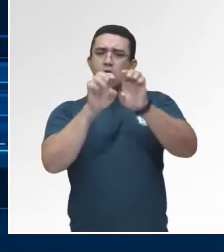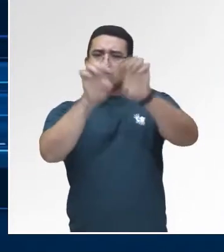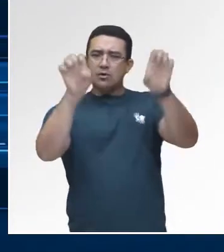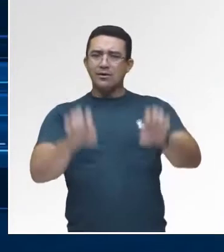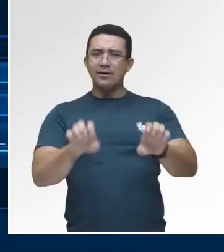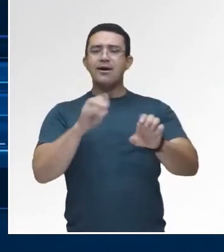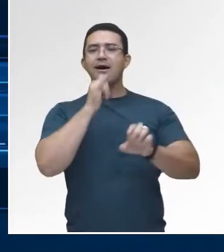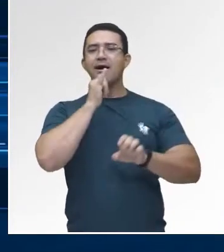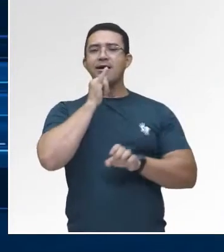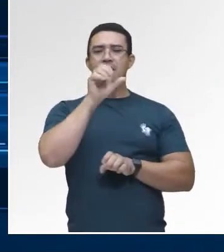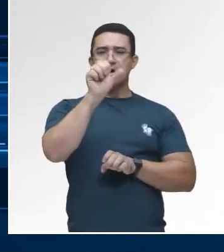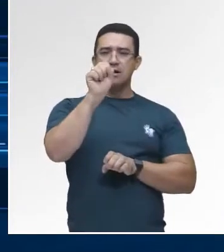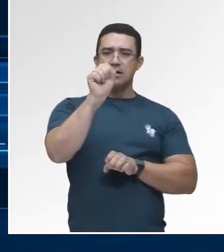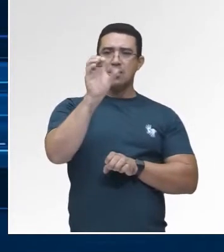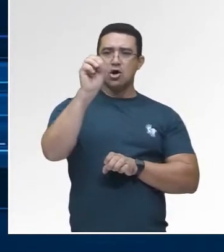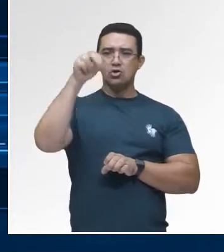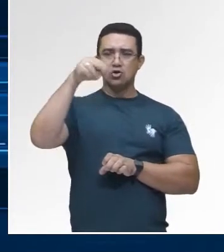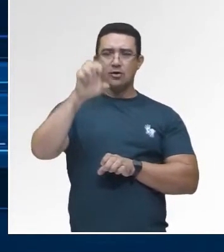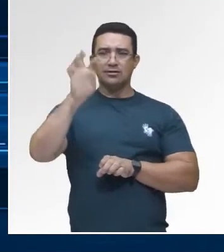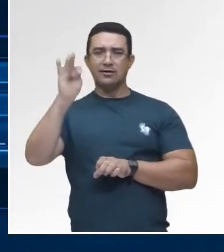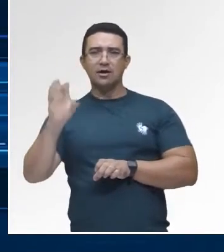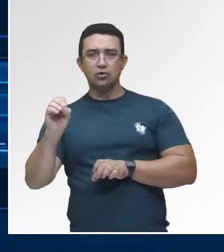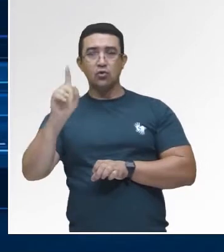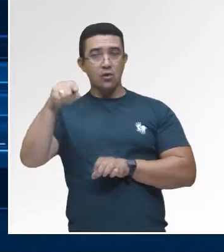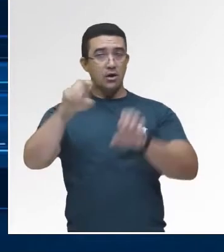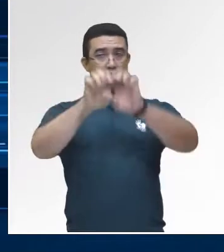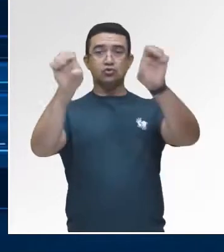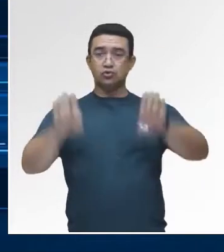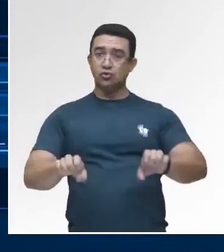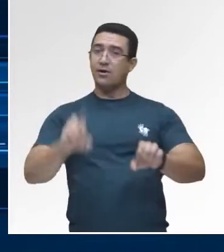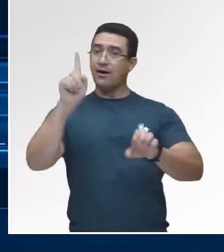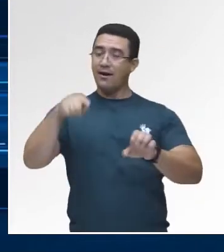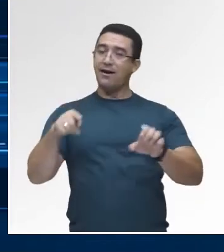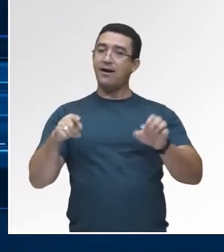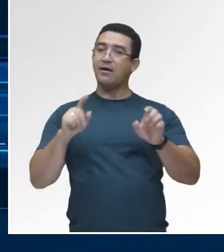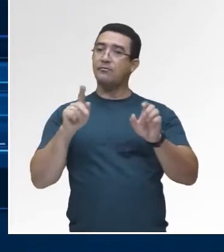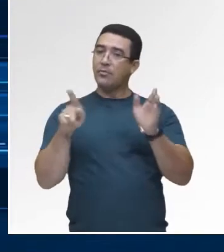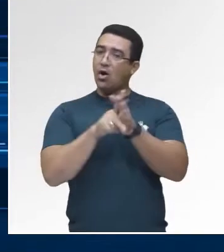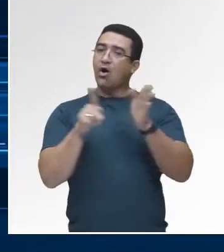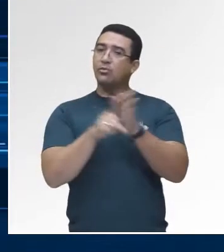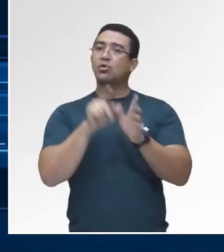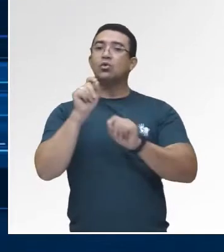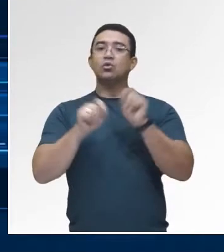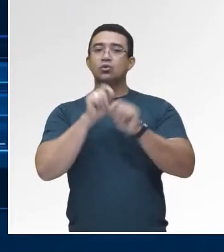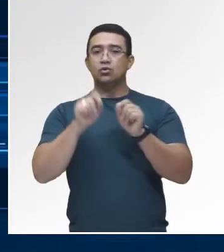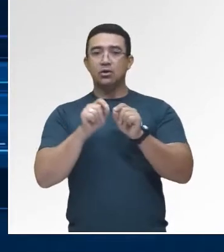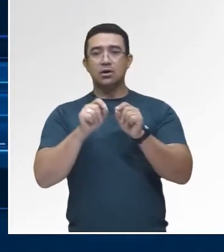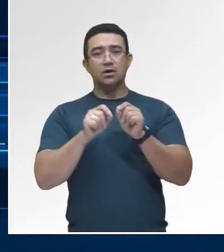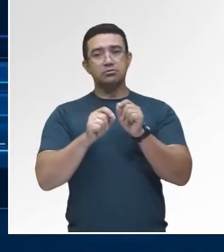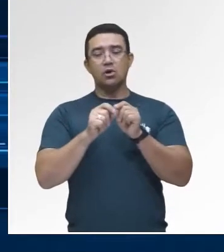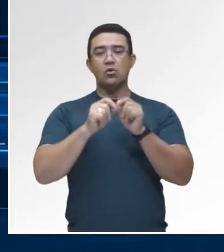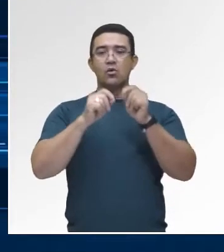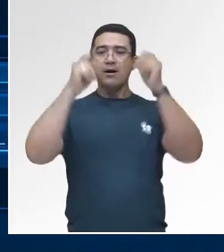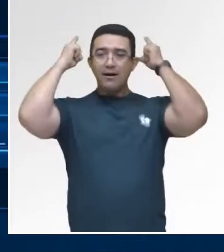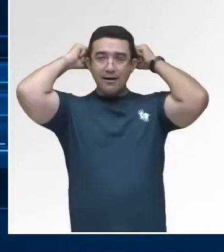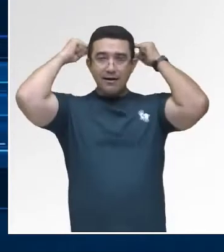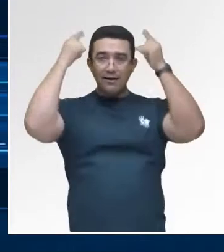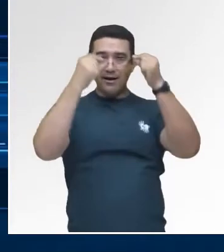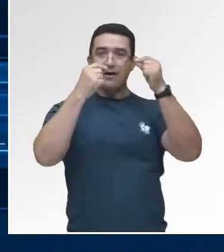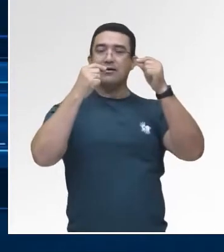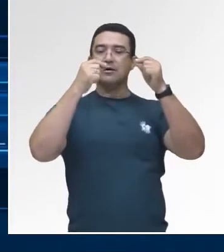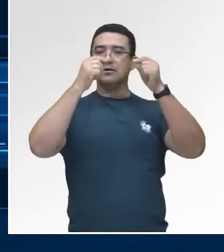por exemplo, como é a forma do soneto, é bem clássico, né? Bem clássico, como o classicismo,